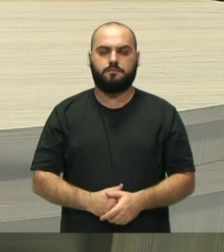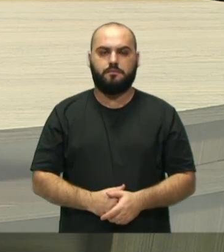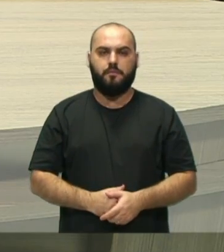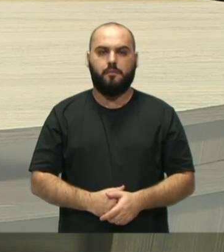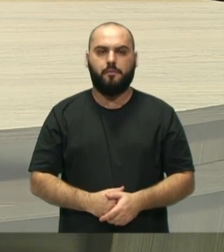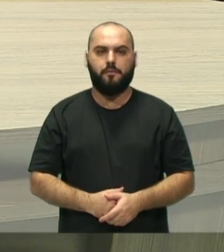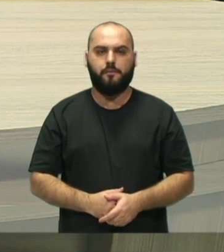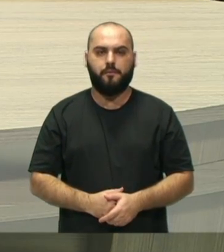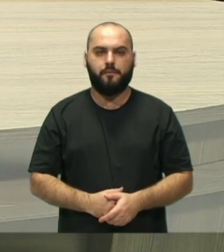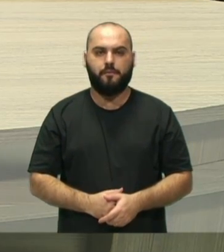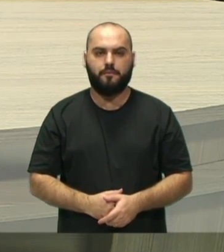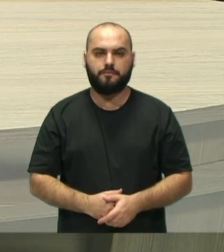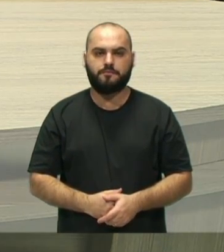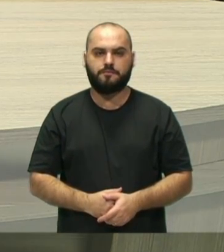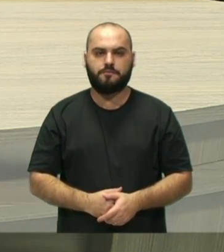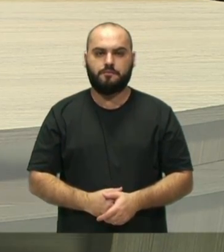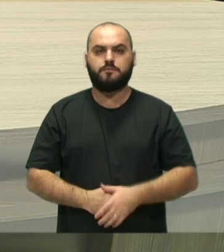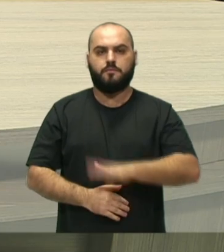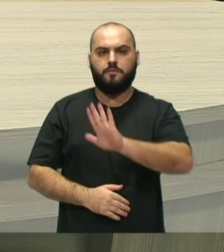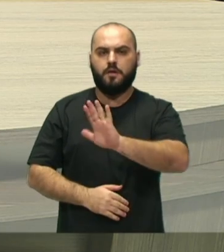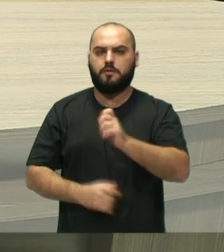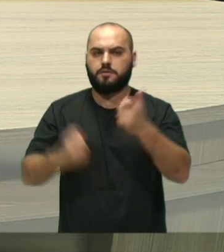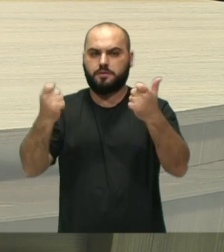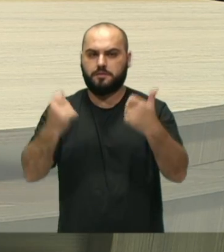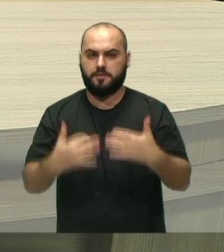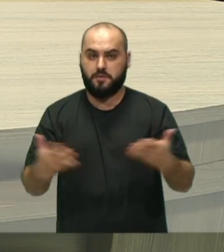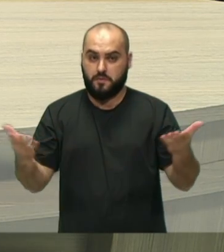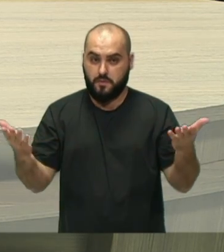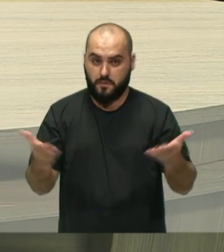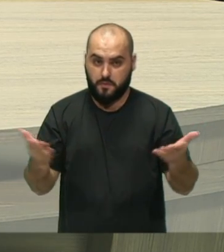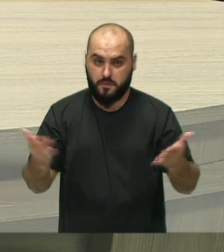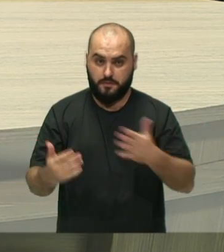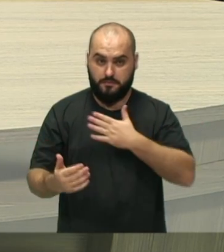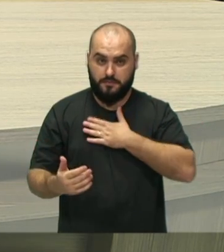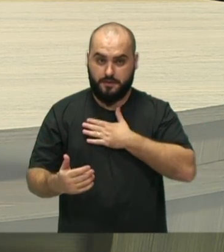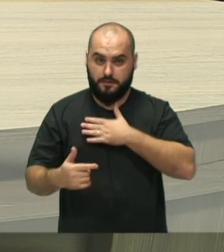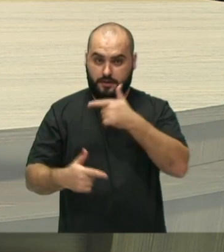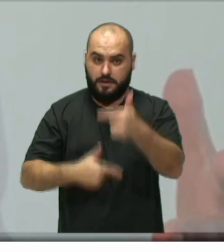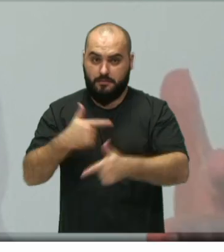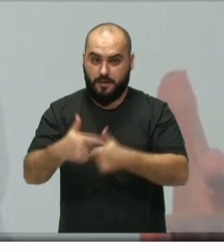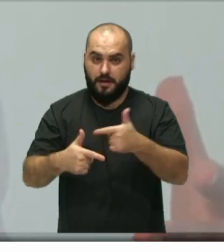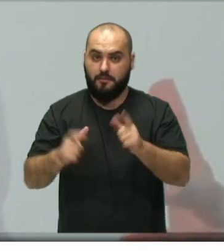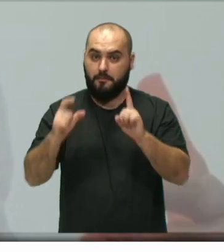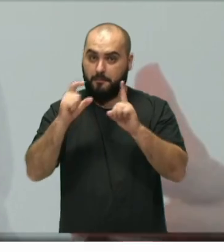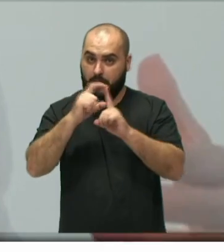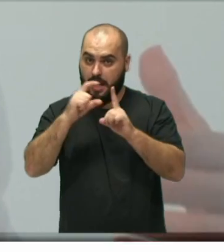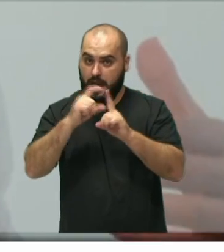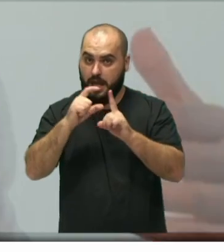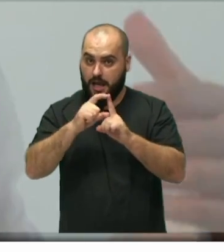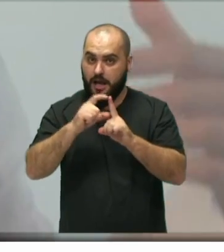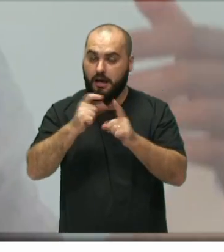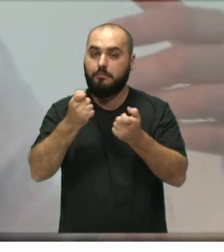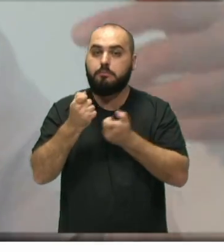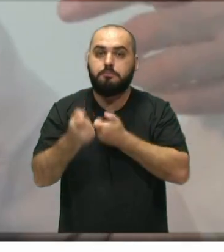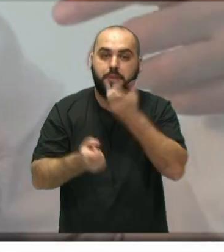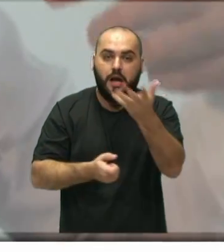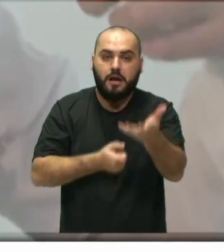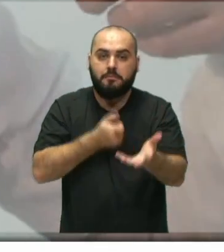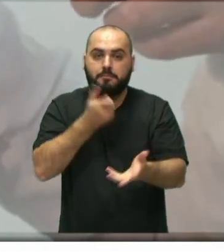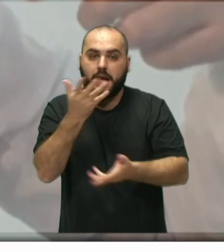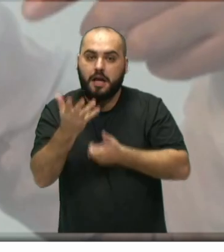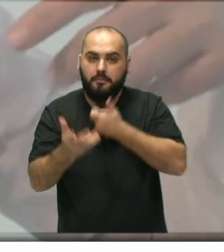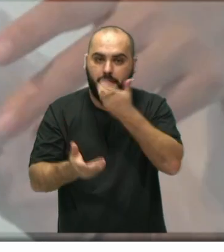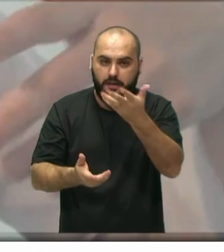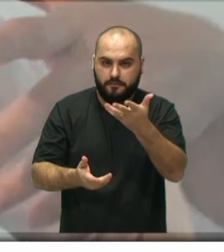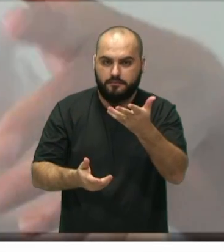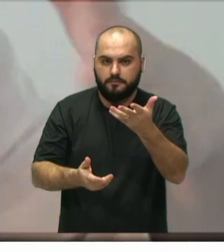Quando eu falo que talvez a minha unidade de ação seja a palavra